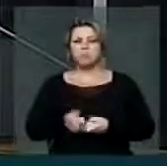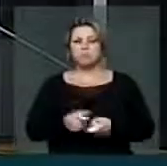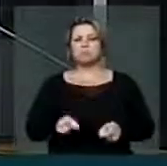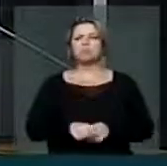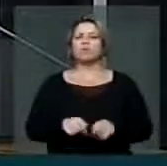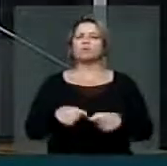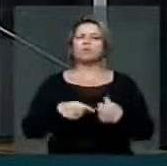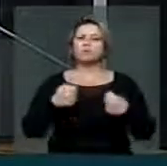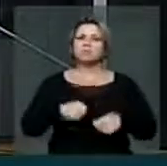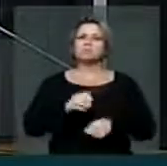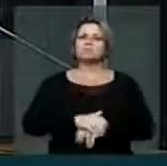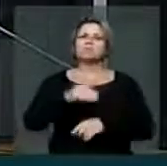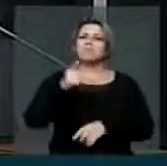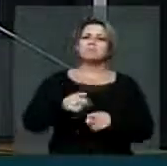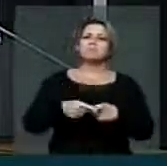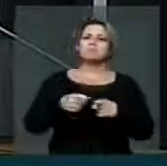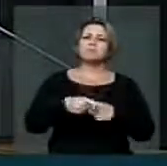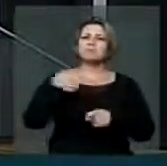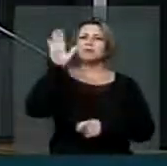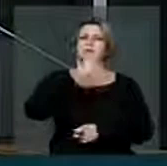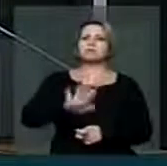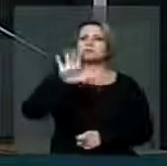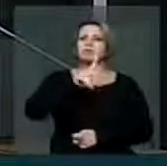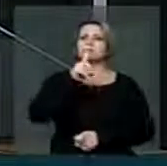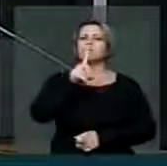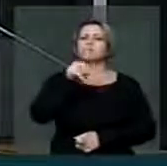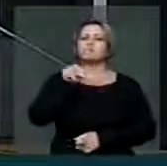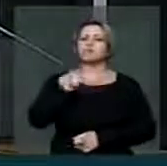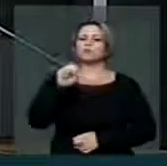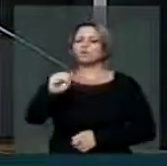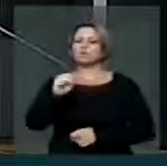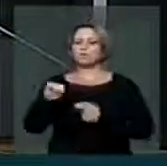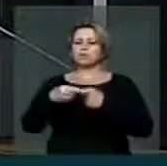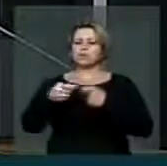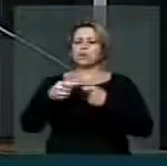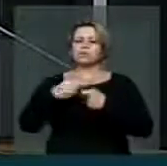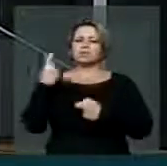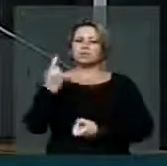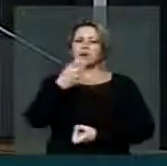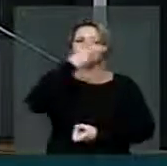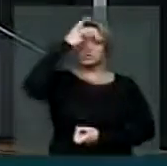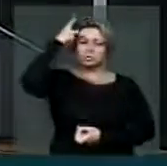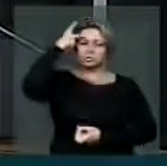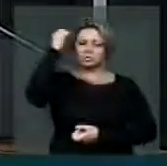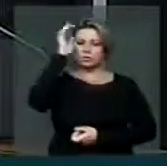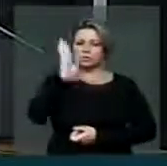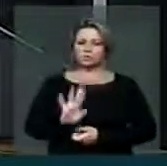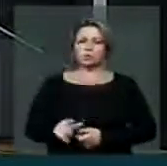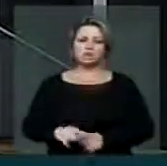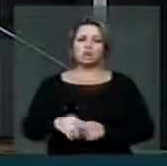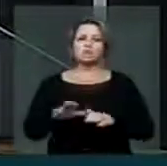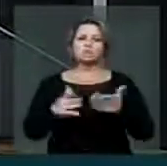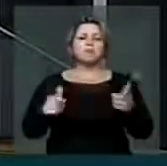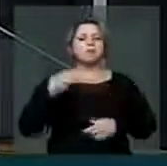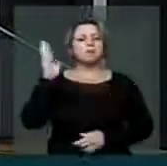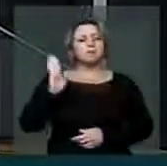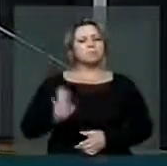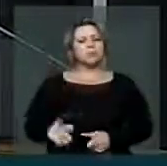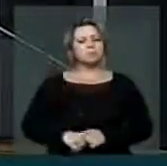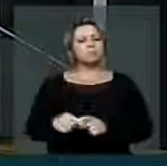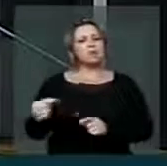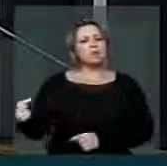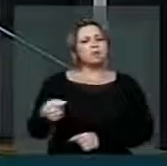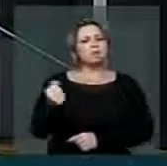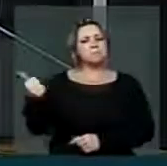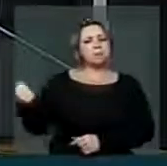da média nacional, que é de 1,8 médico por habitante. E a média do Brasil é